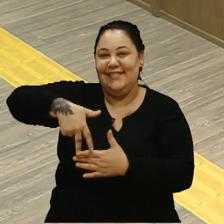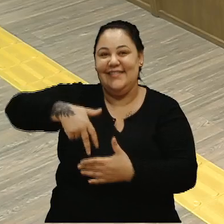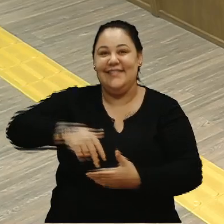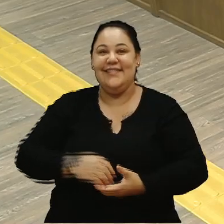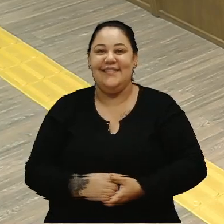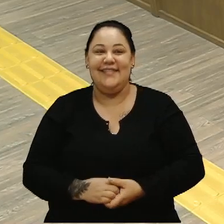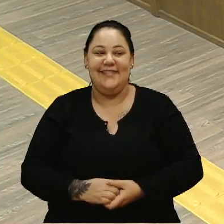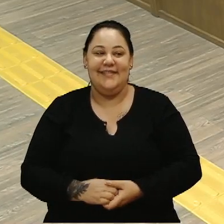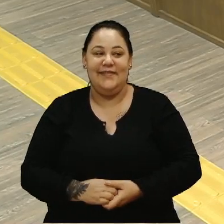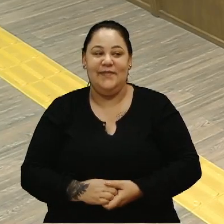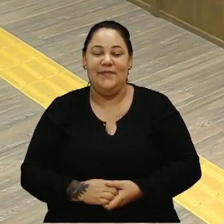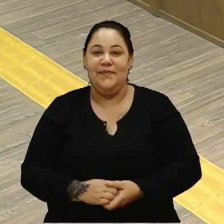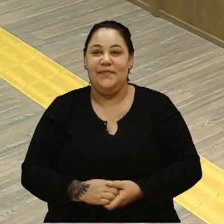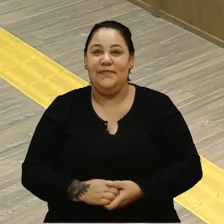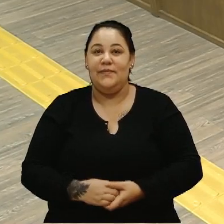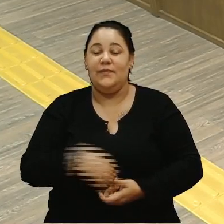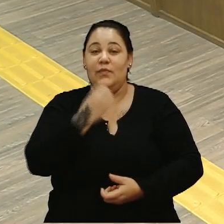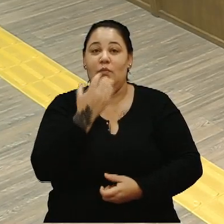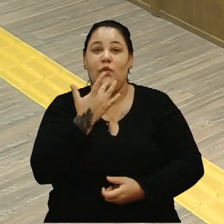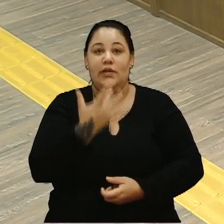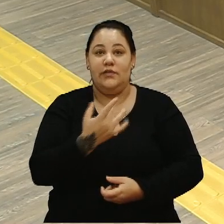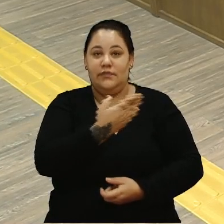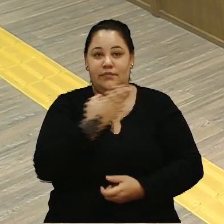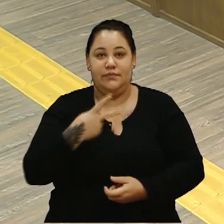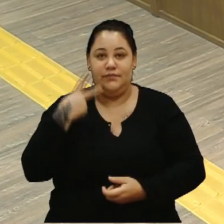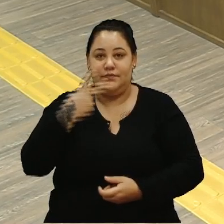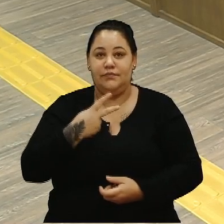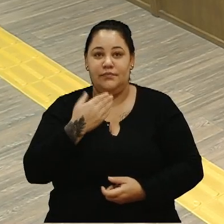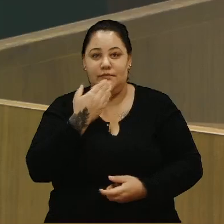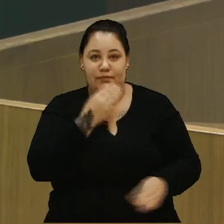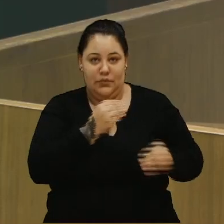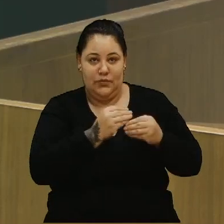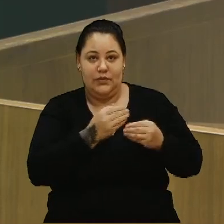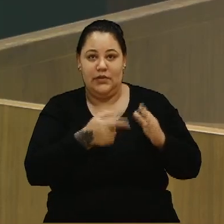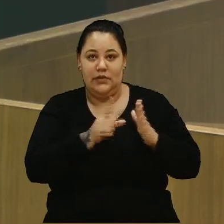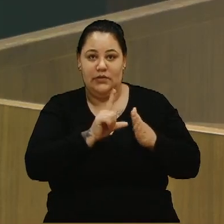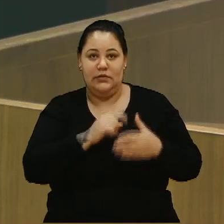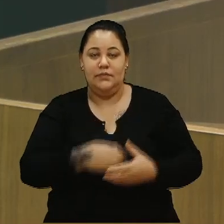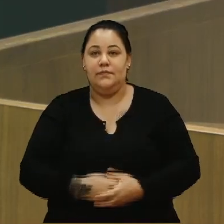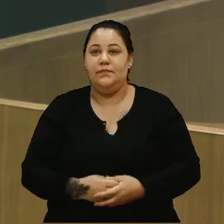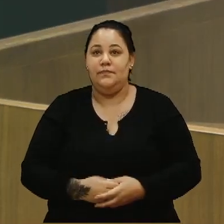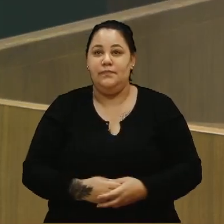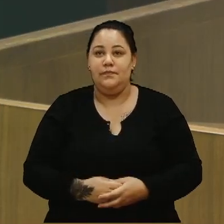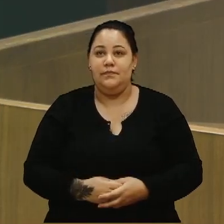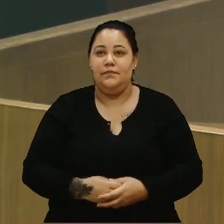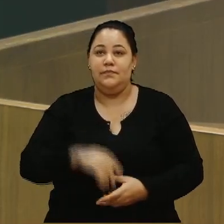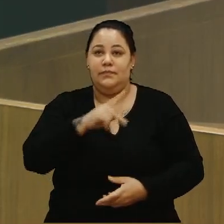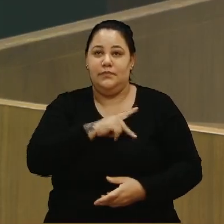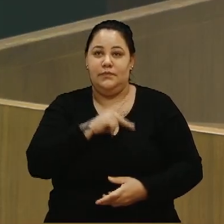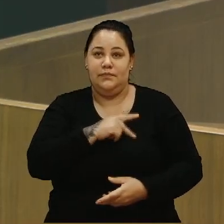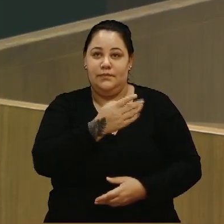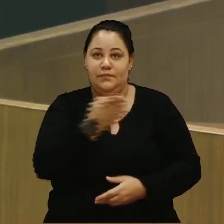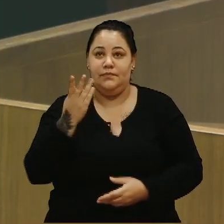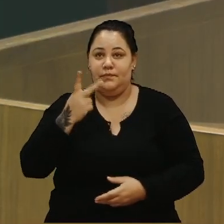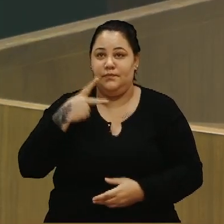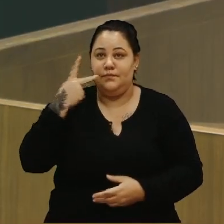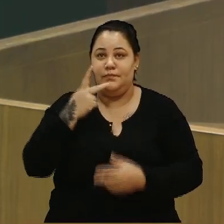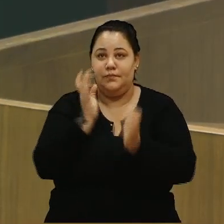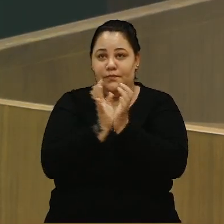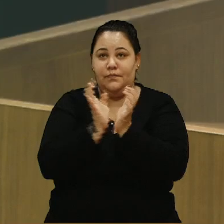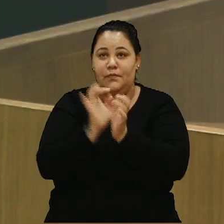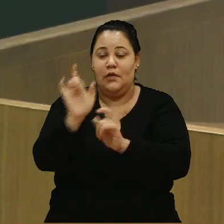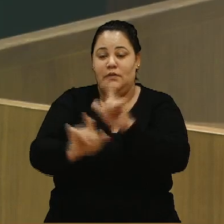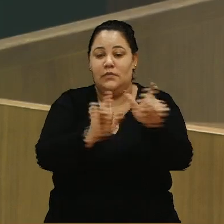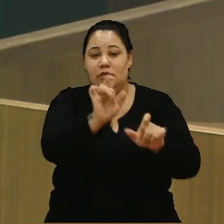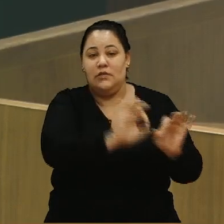Obrigada. Uma parte, vereadora, por gentileza. Já lhe concedo, vereadora. Senhor presidente, nobres colegas, vereadores e vereadoras, pessoas que